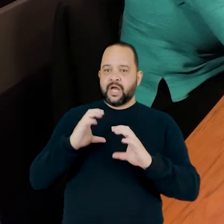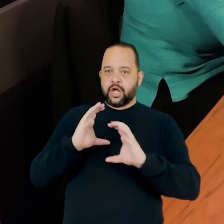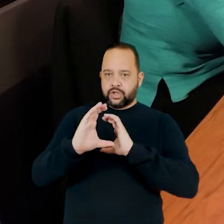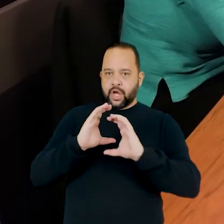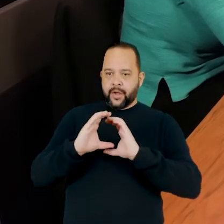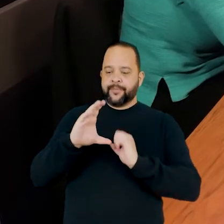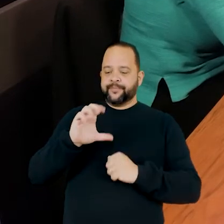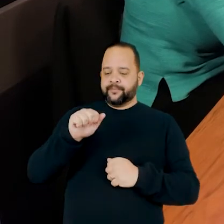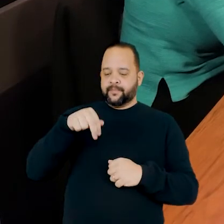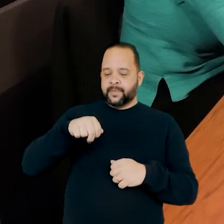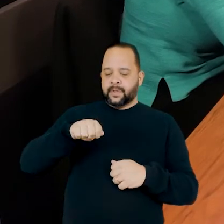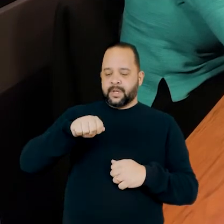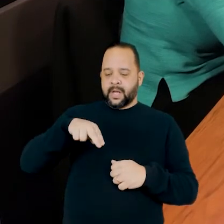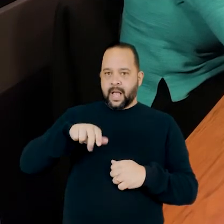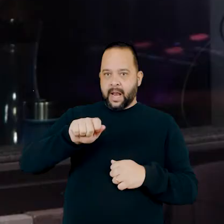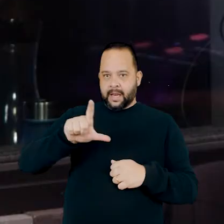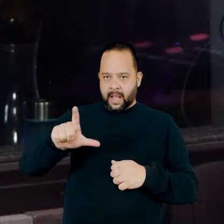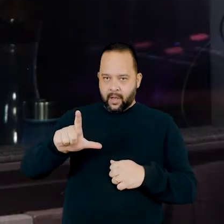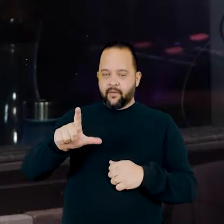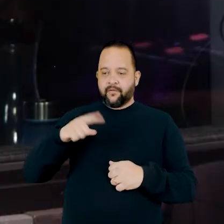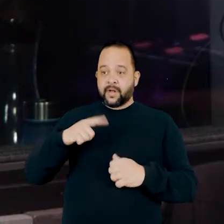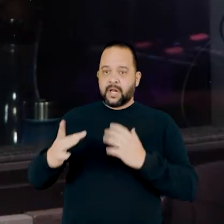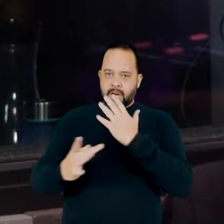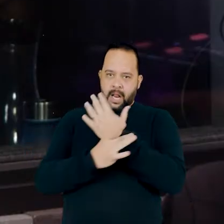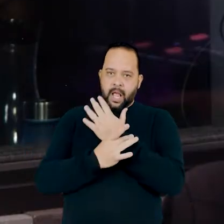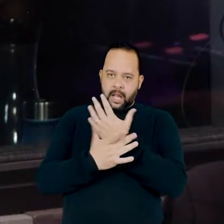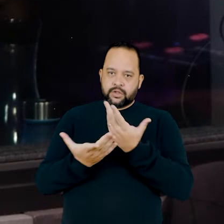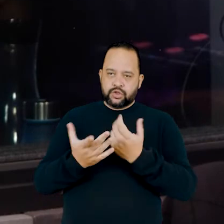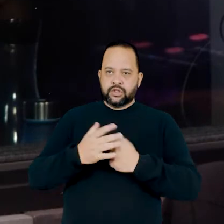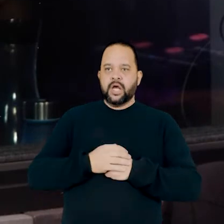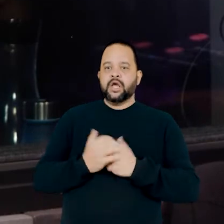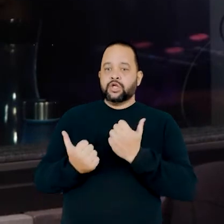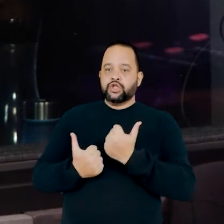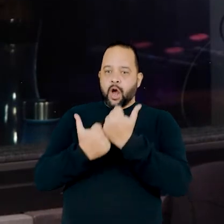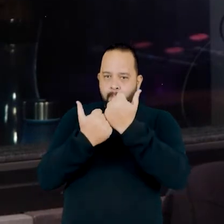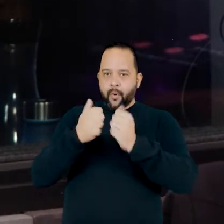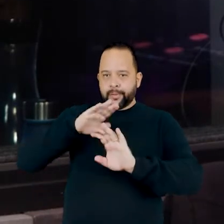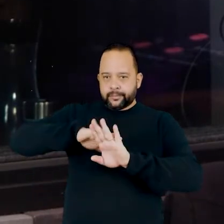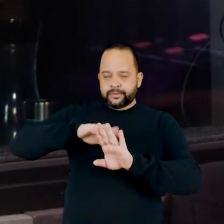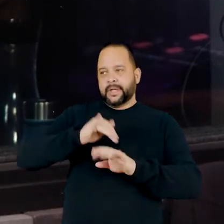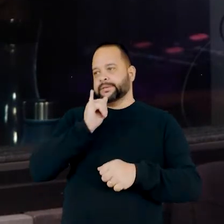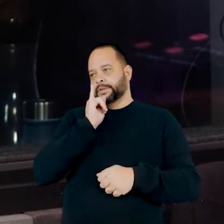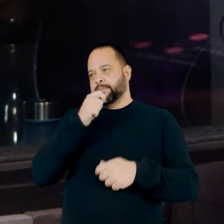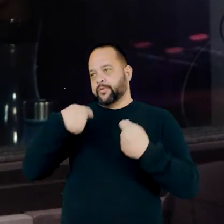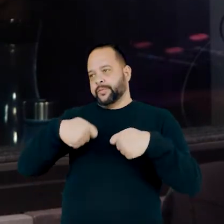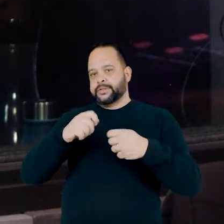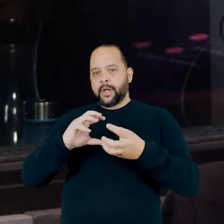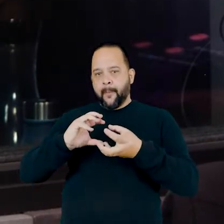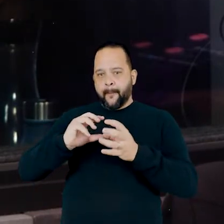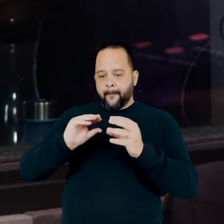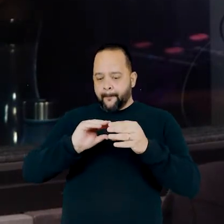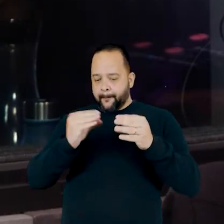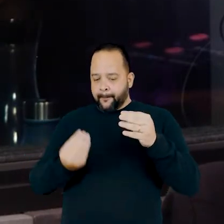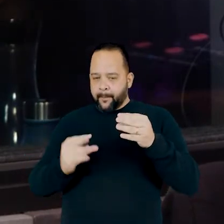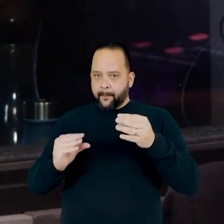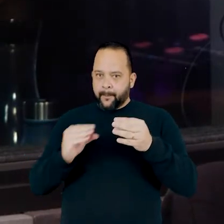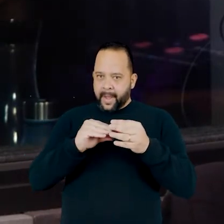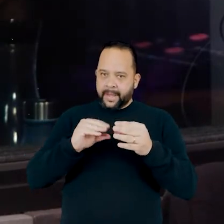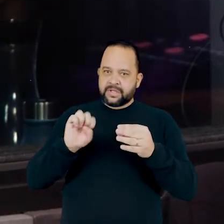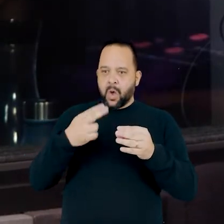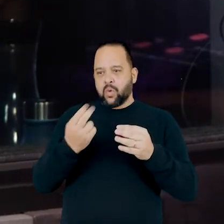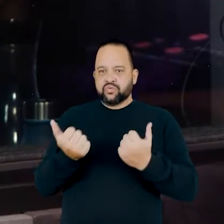parceiros, que fazem toda a parte de garantia, né? De suporte, a precisa trocar uma peça ou repor um acessório,